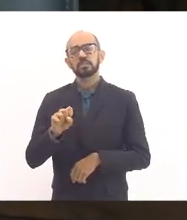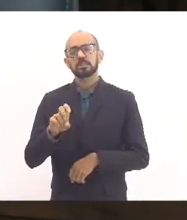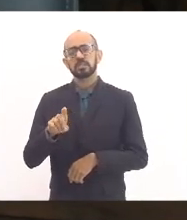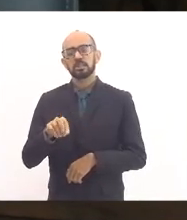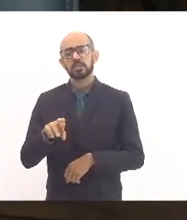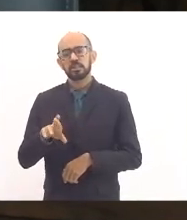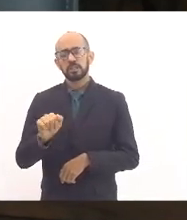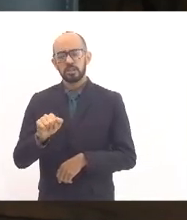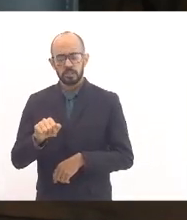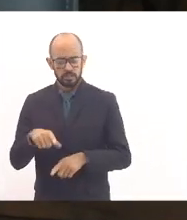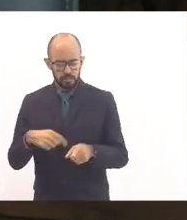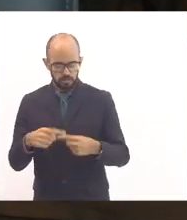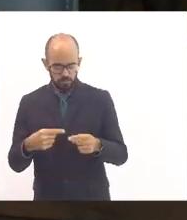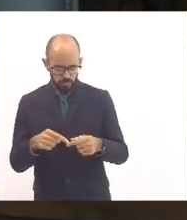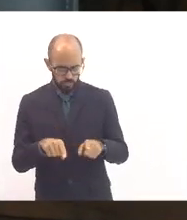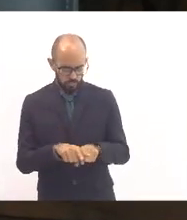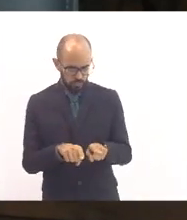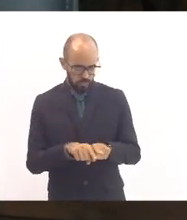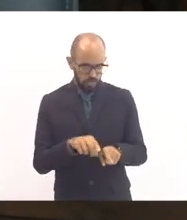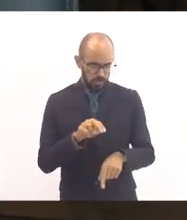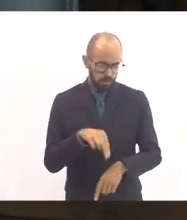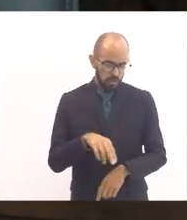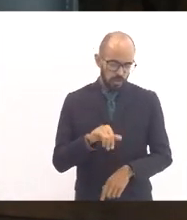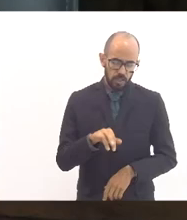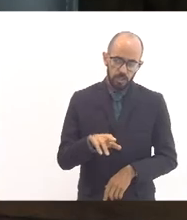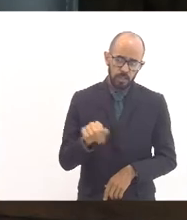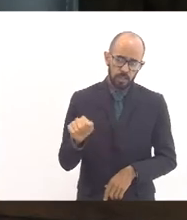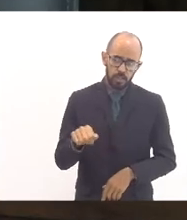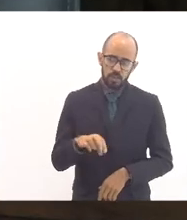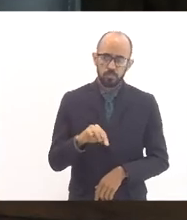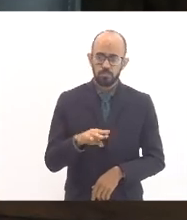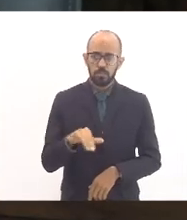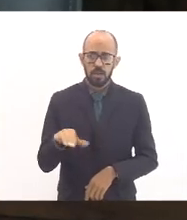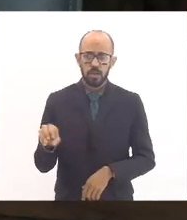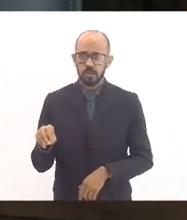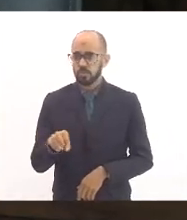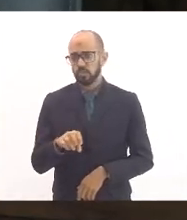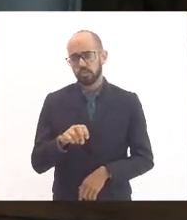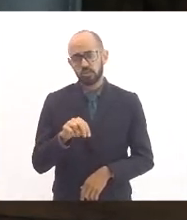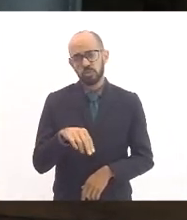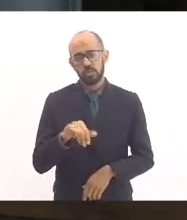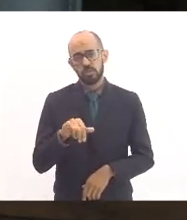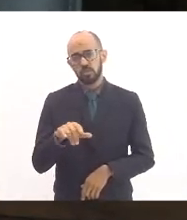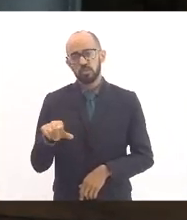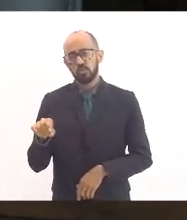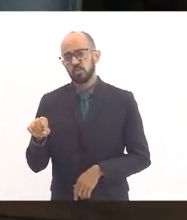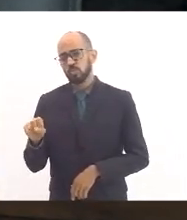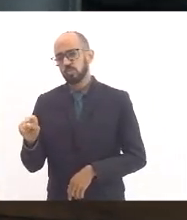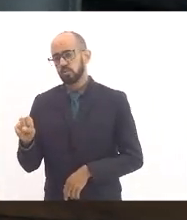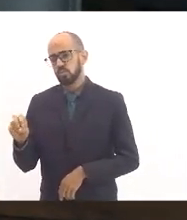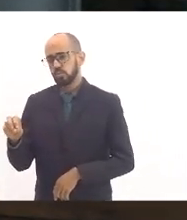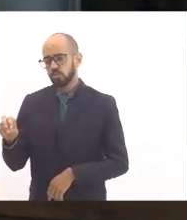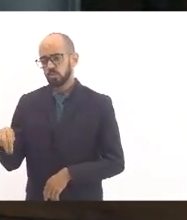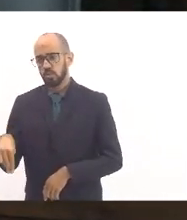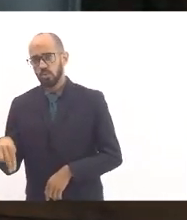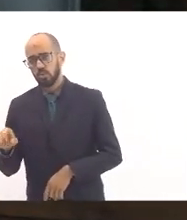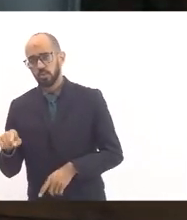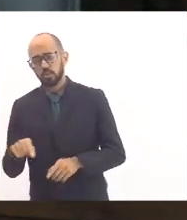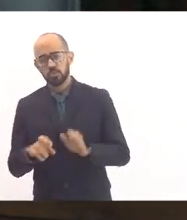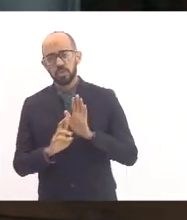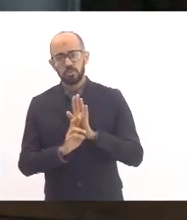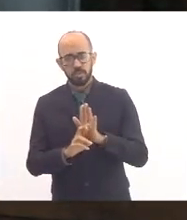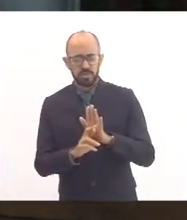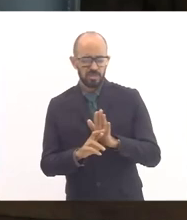cumprimentando também nega Márcio Nilson complementar as representações dos sindicatos delegado